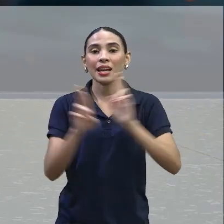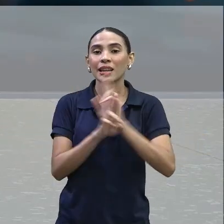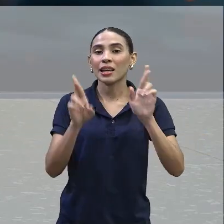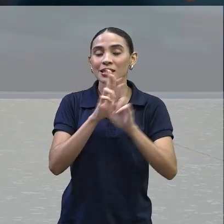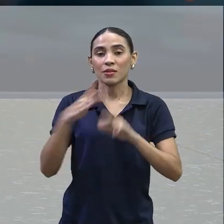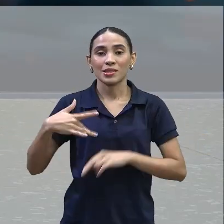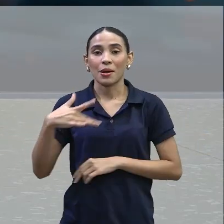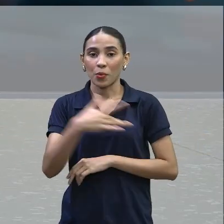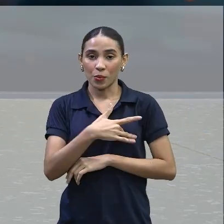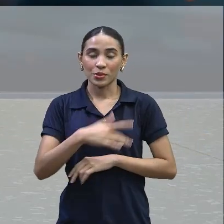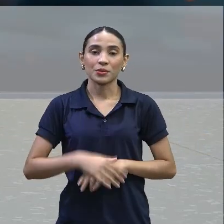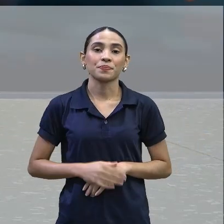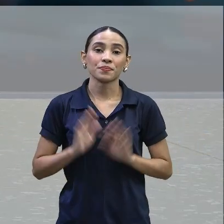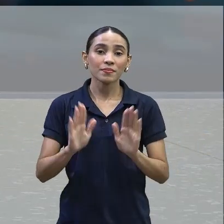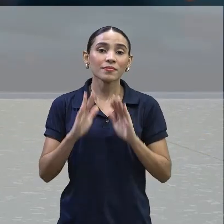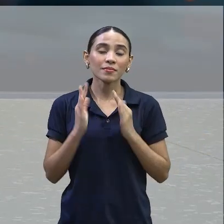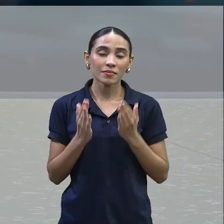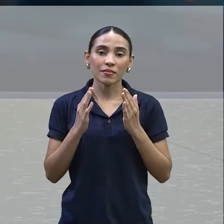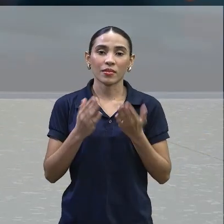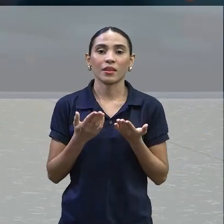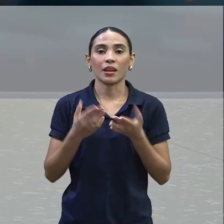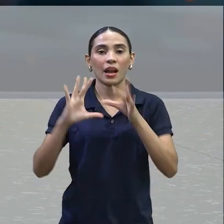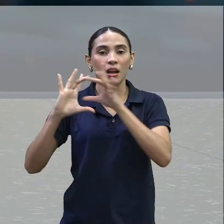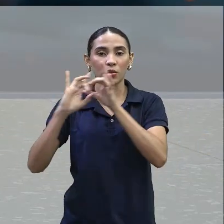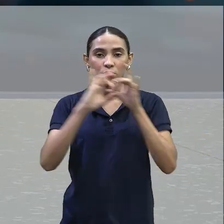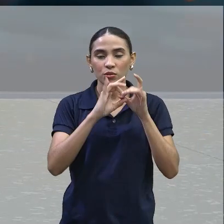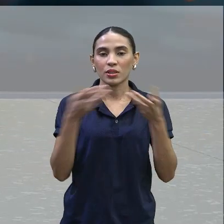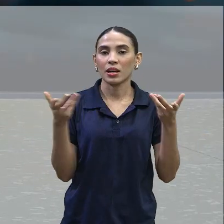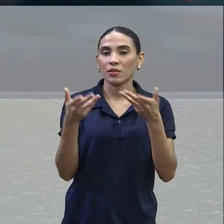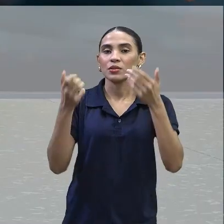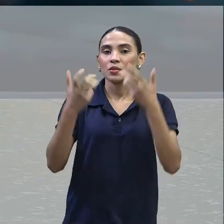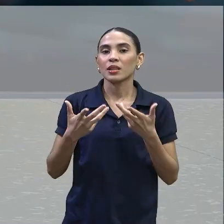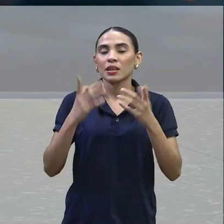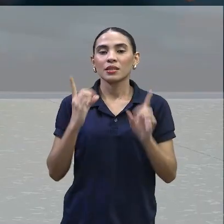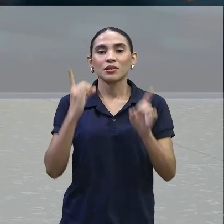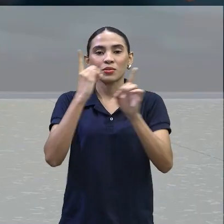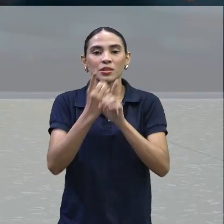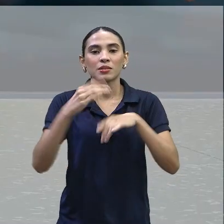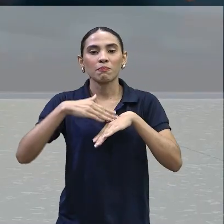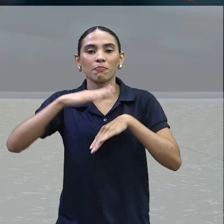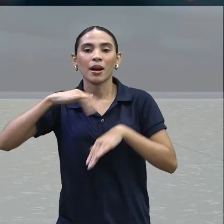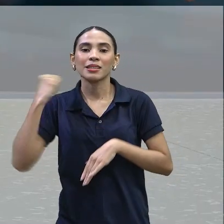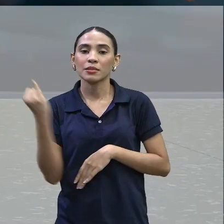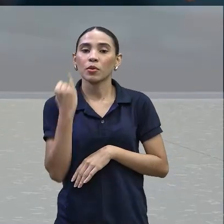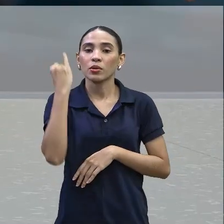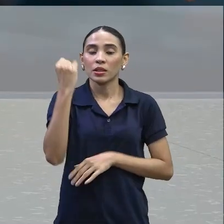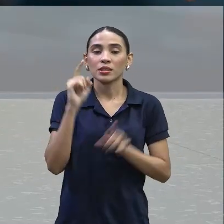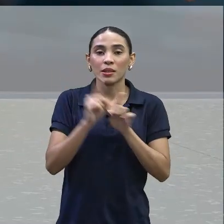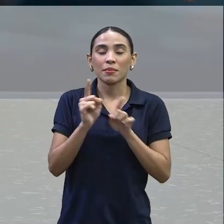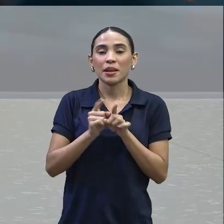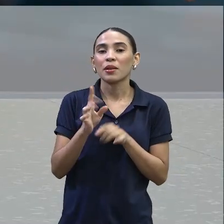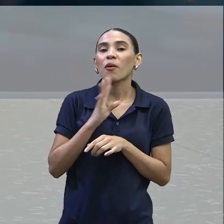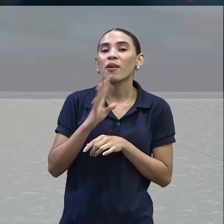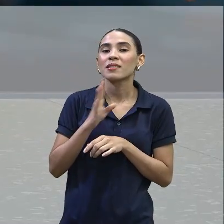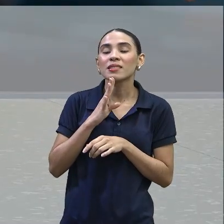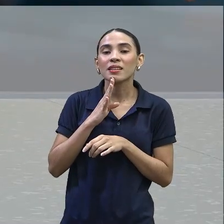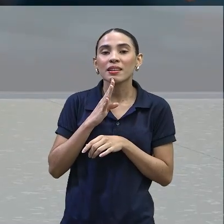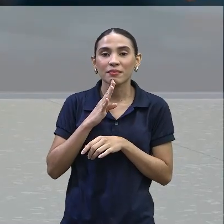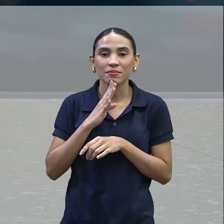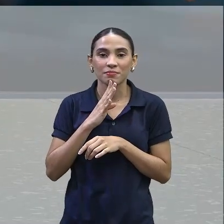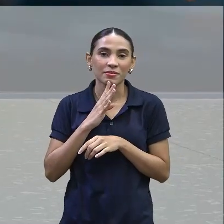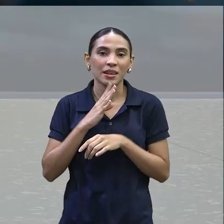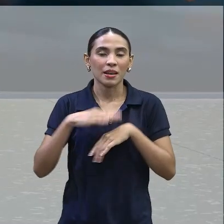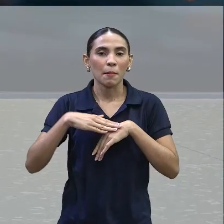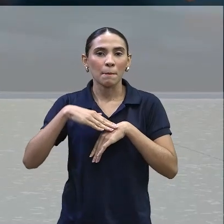à saúde. E aí nós vamos contextualizar, né, essas descobertas mais importantes e conhecer um pouquinho desse